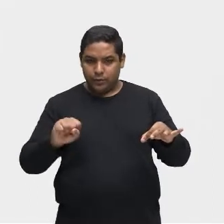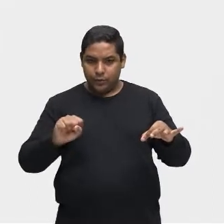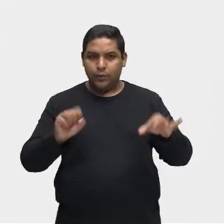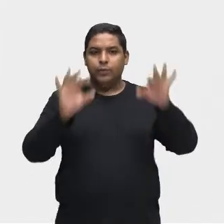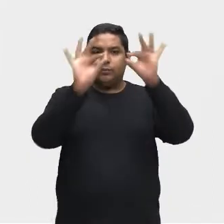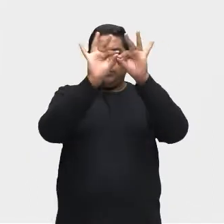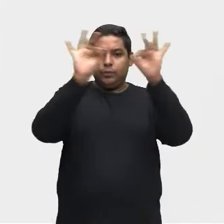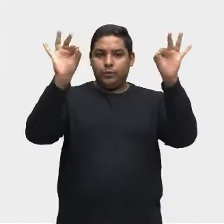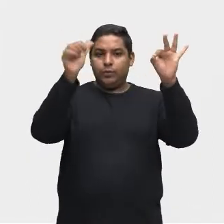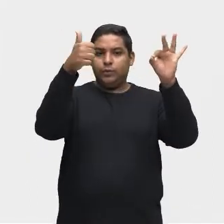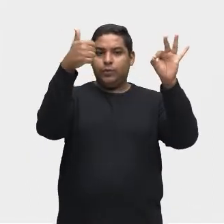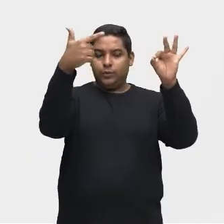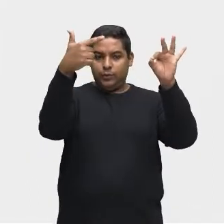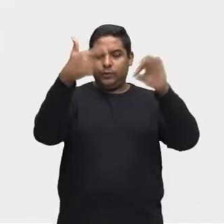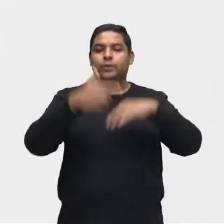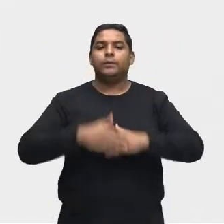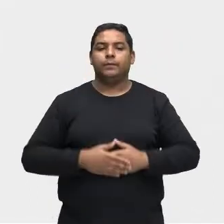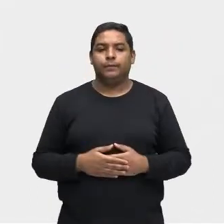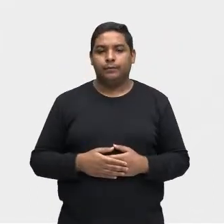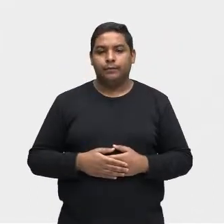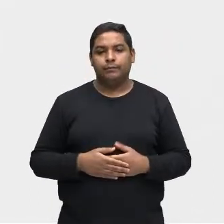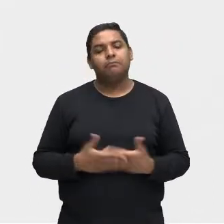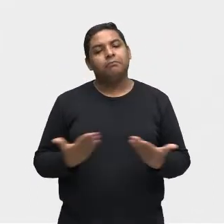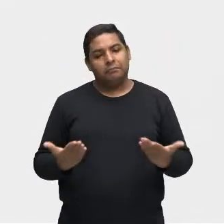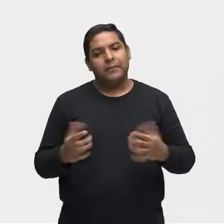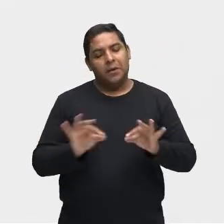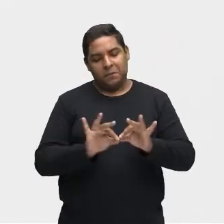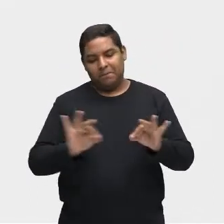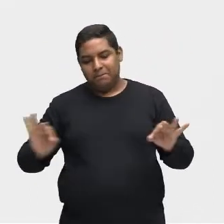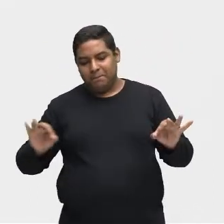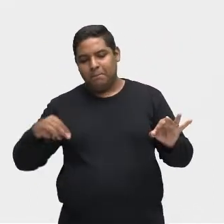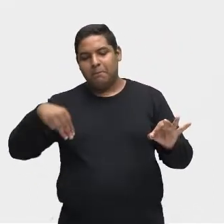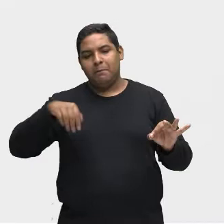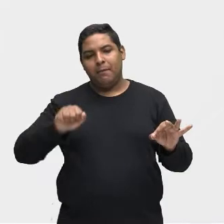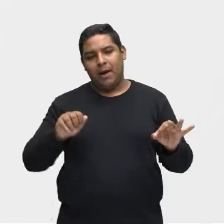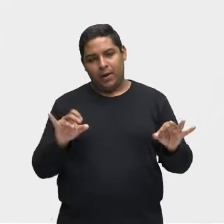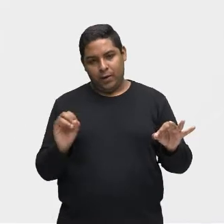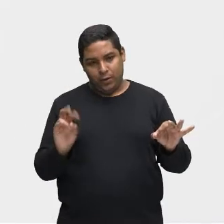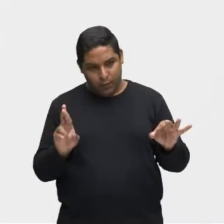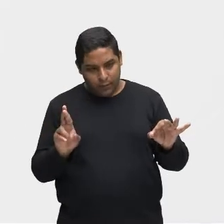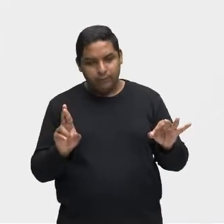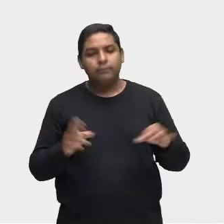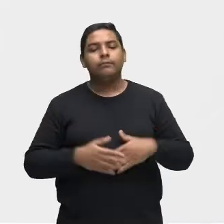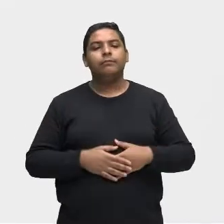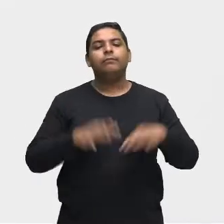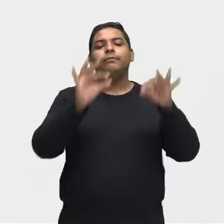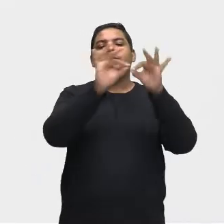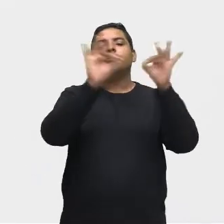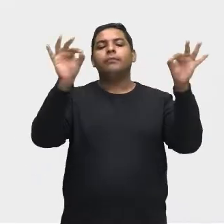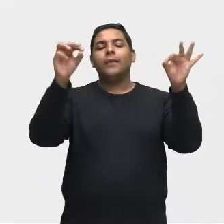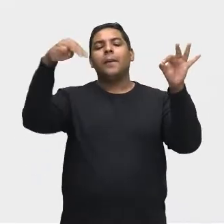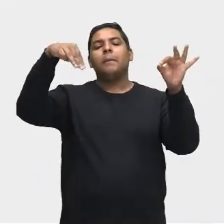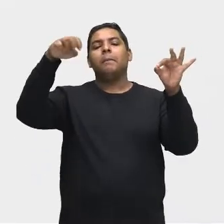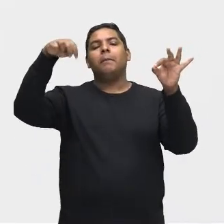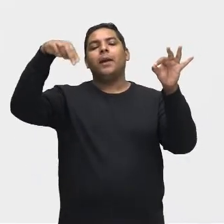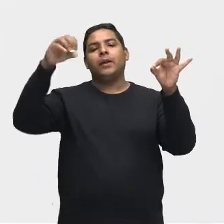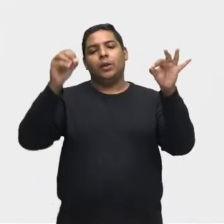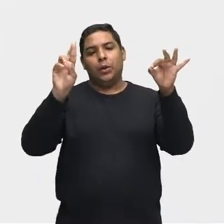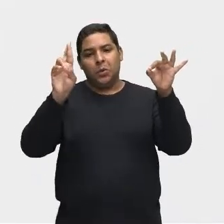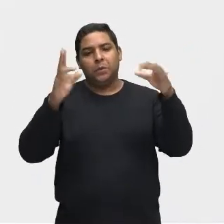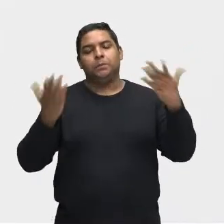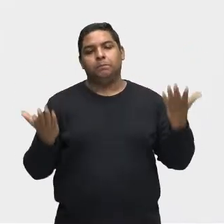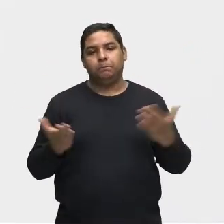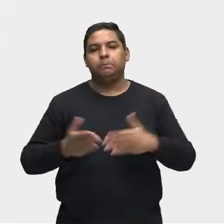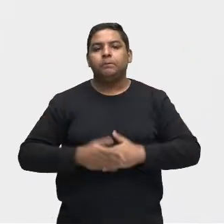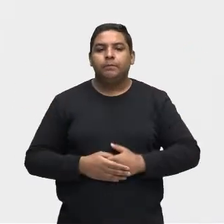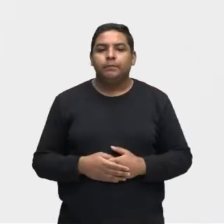cima mede 12 centímetros. Portanto, aqui eu estou diante da base maior e aqui eu estou diante da base